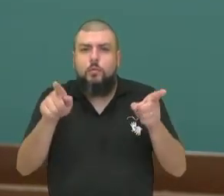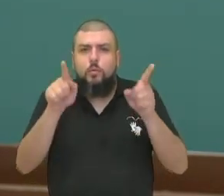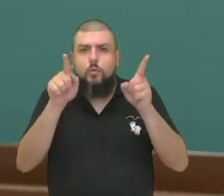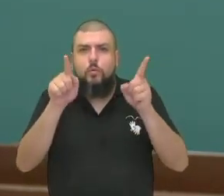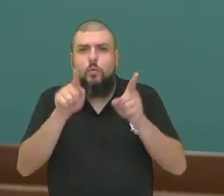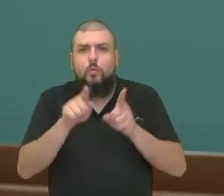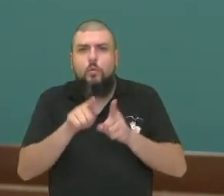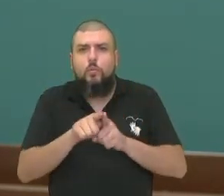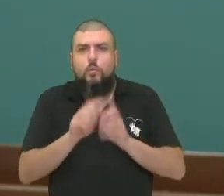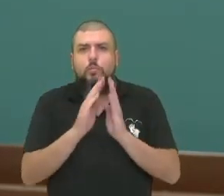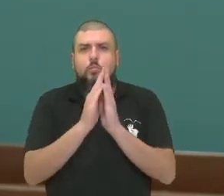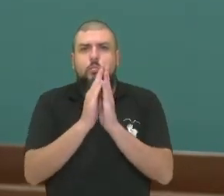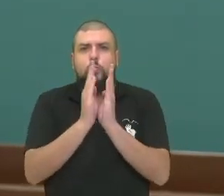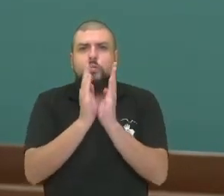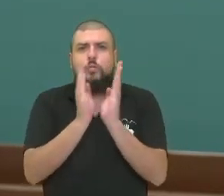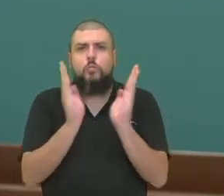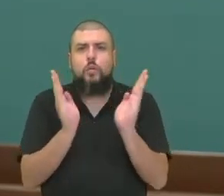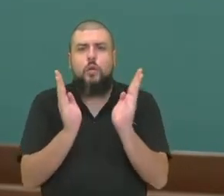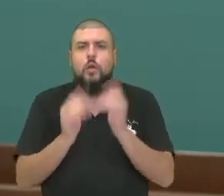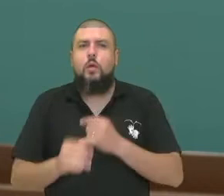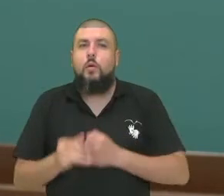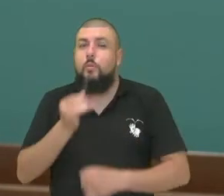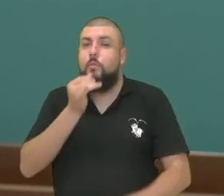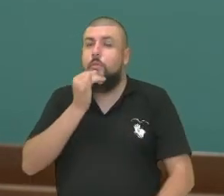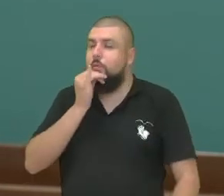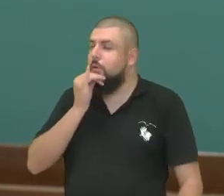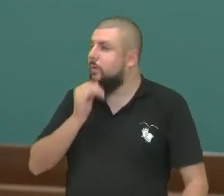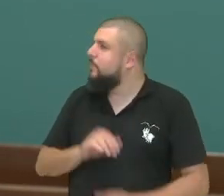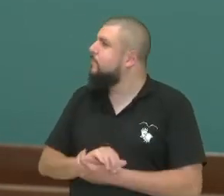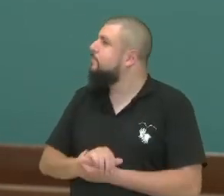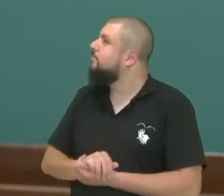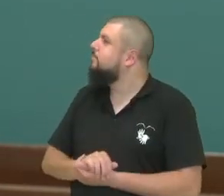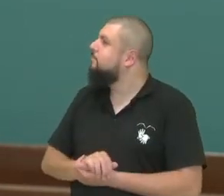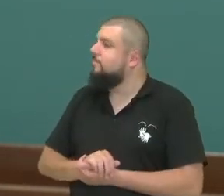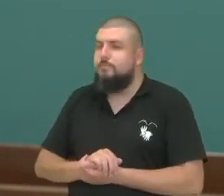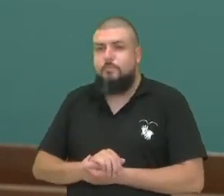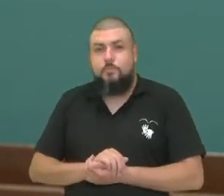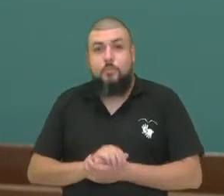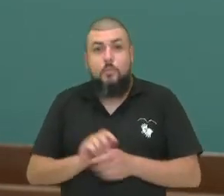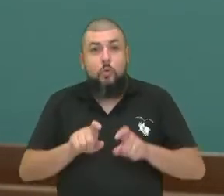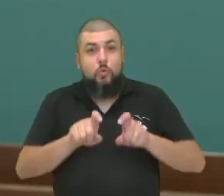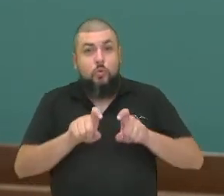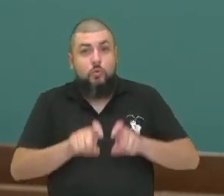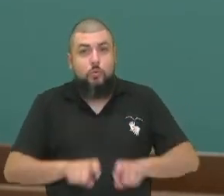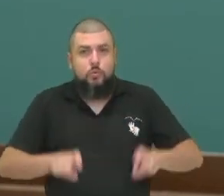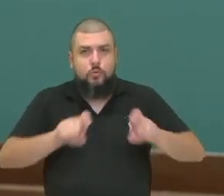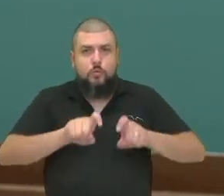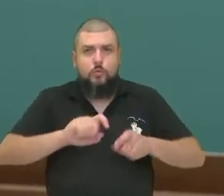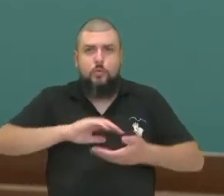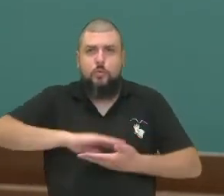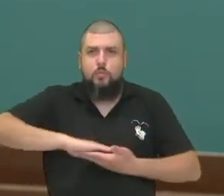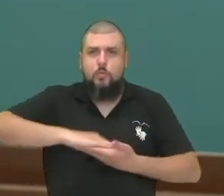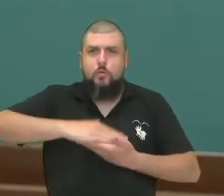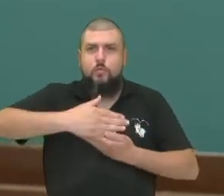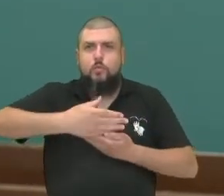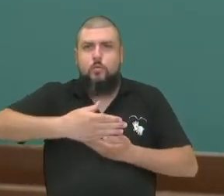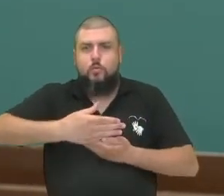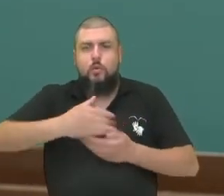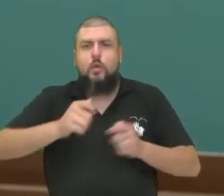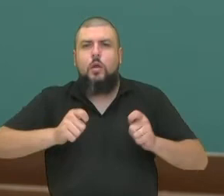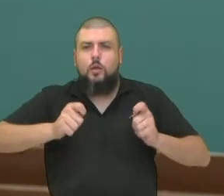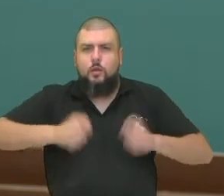verdade se a gente tem por exemplo aqui abertura né o notebook notebook a gente consegue deixar ele em vários ângulos né